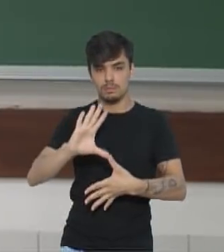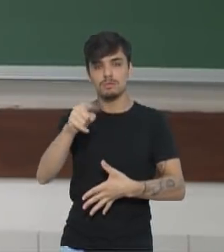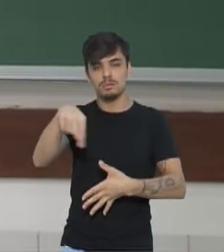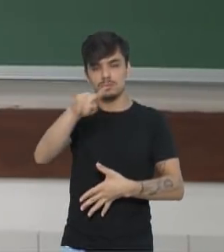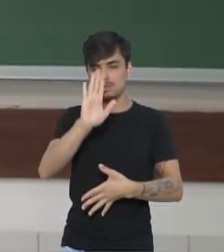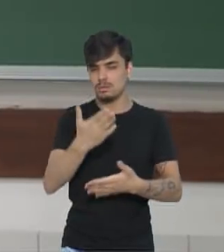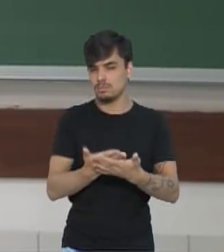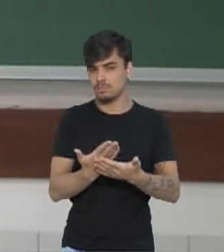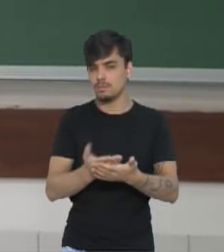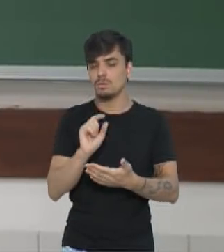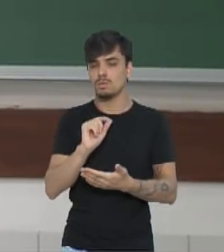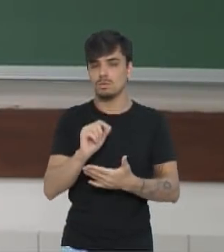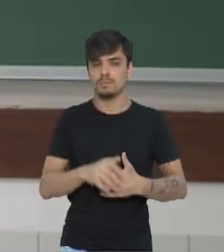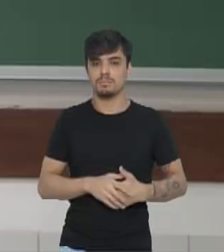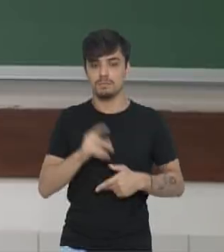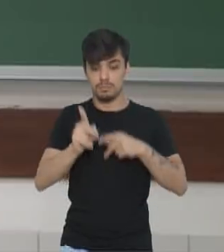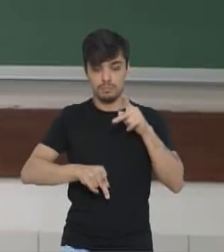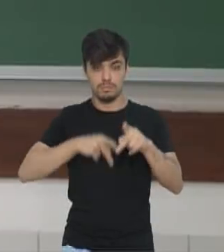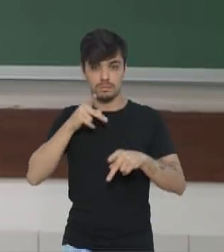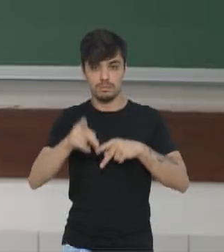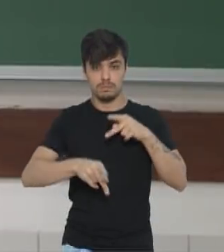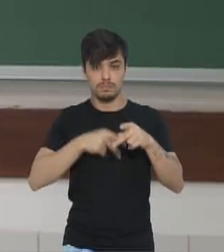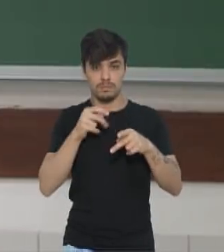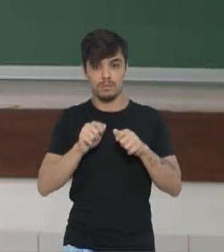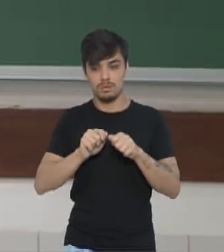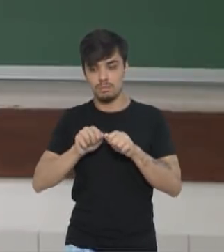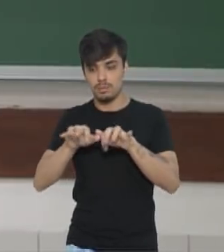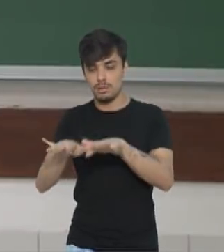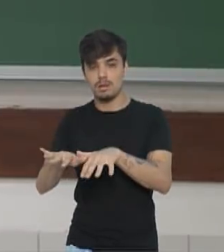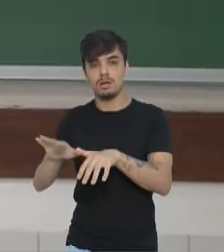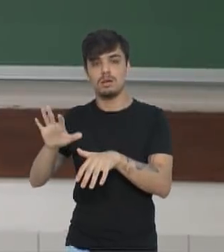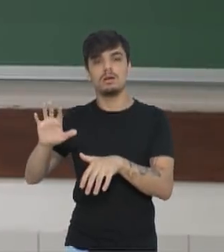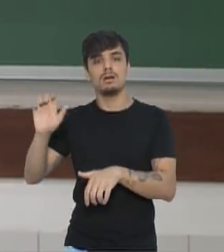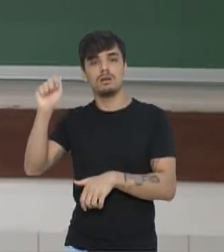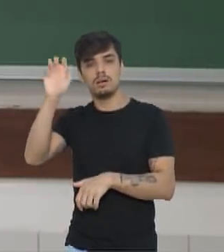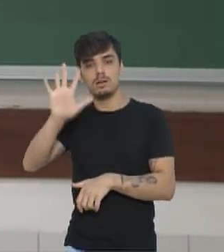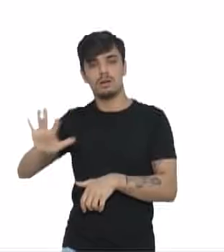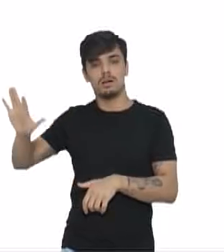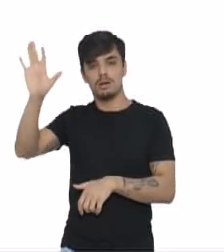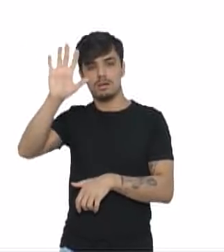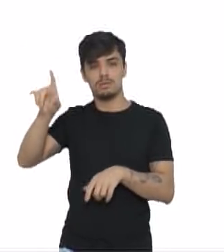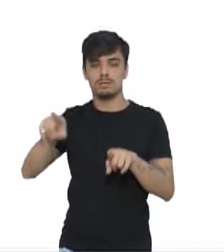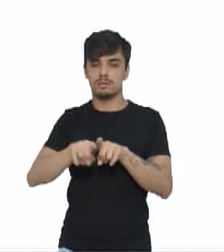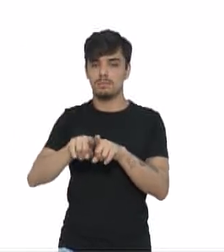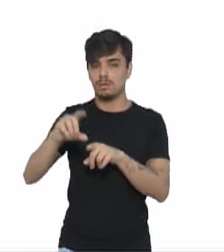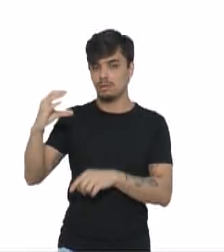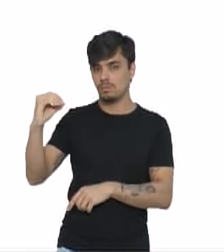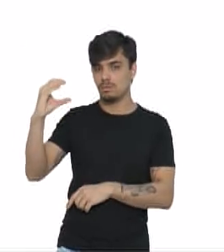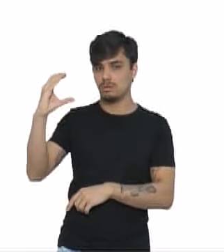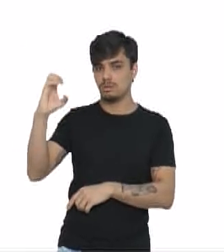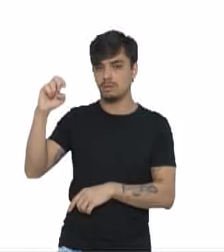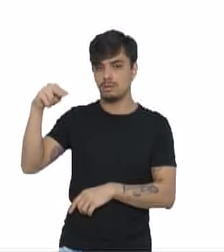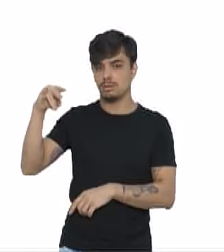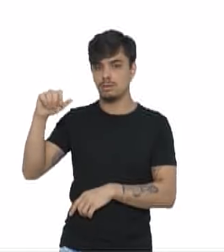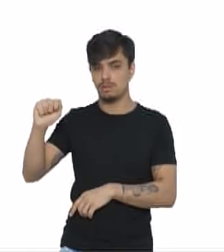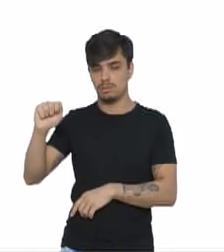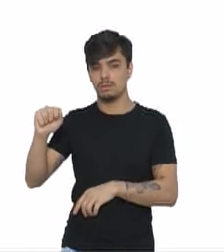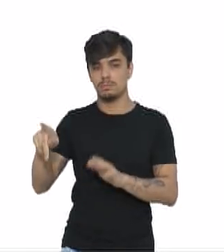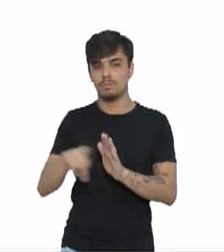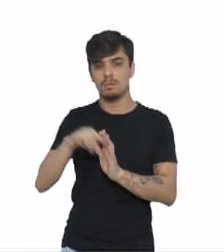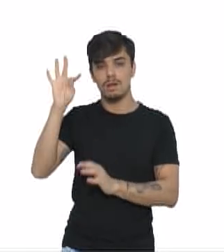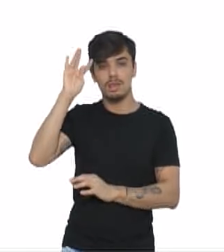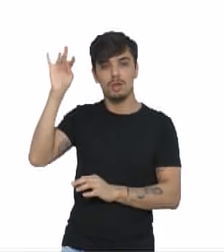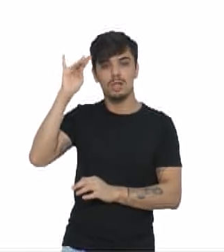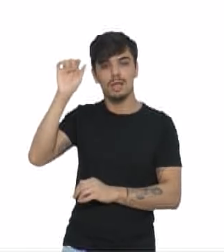estudaram, esse povo veio oriundo principalmente da Ásia e da Oceania, segundo a teoria asiática, a teoria